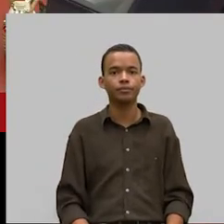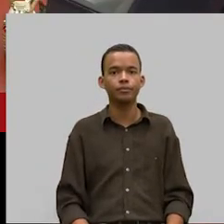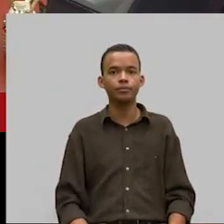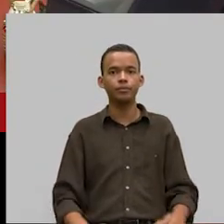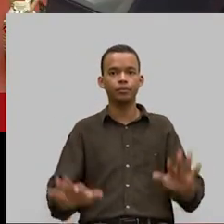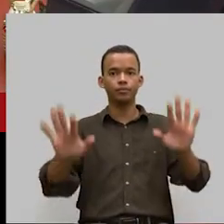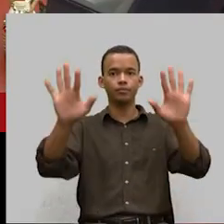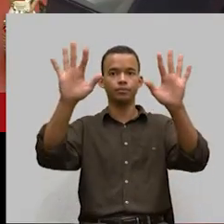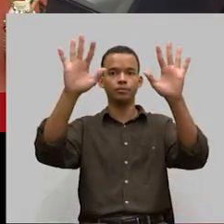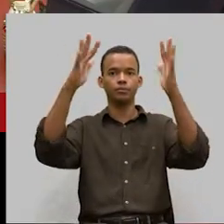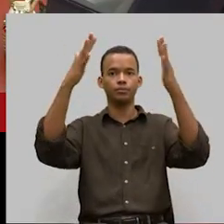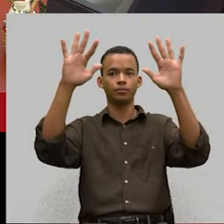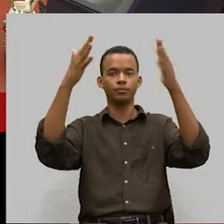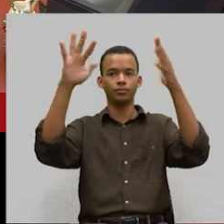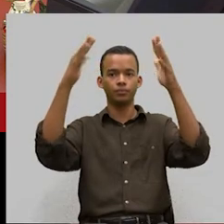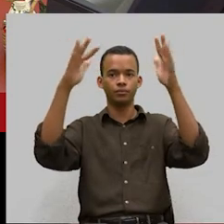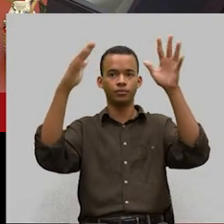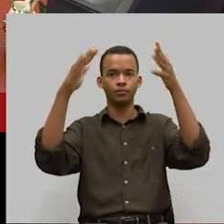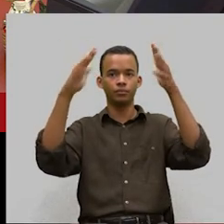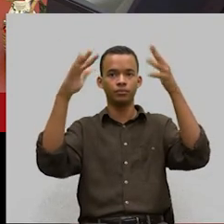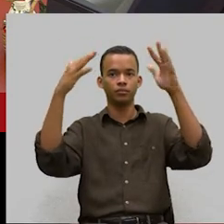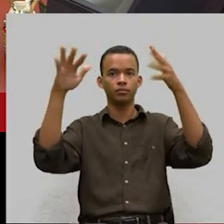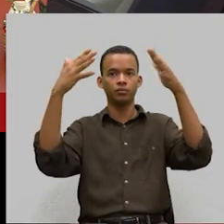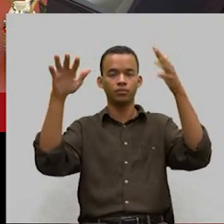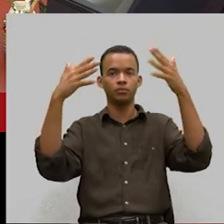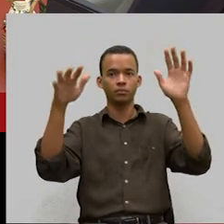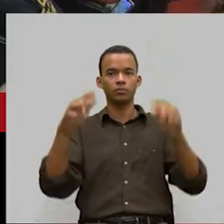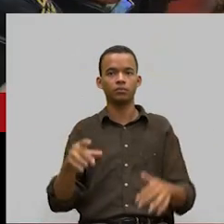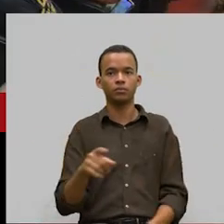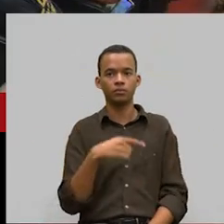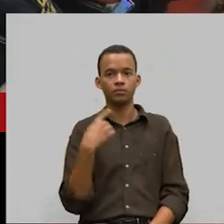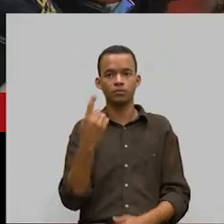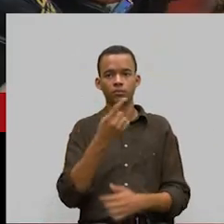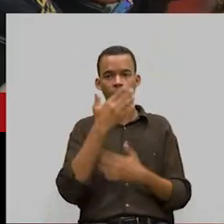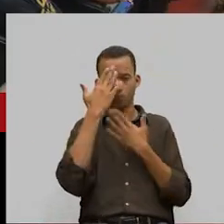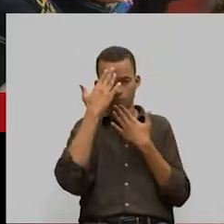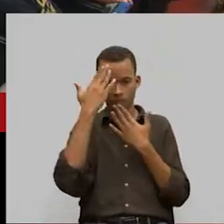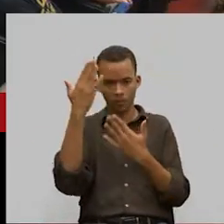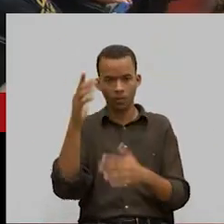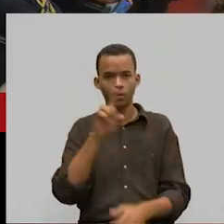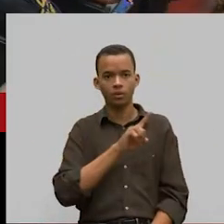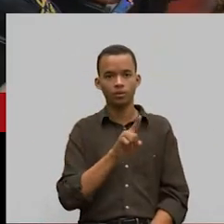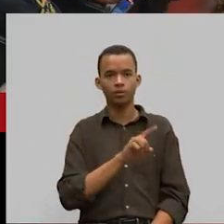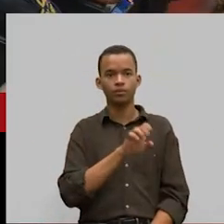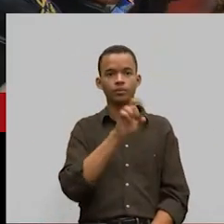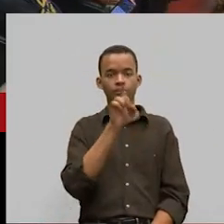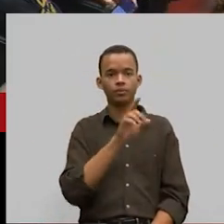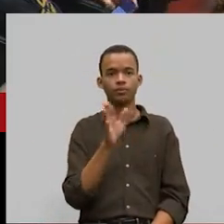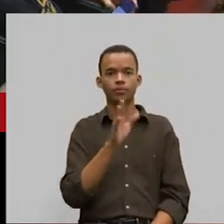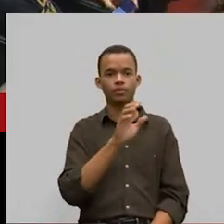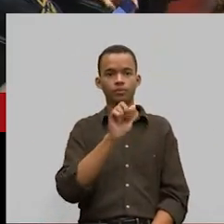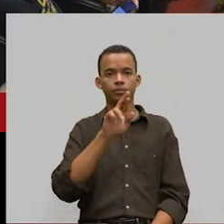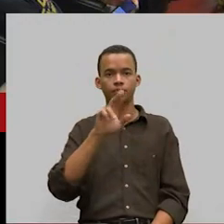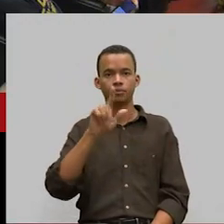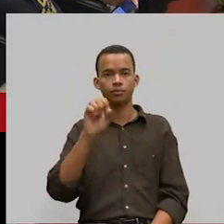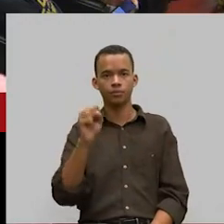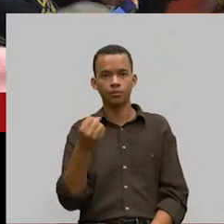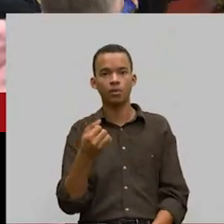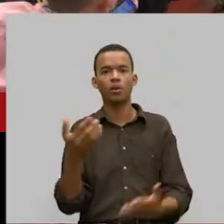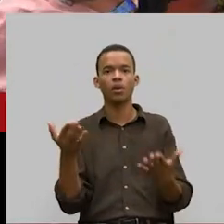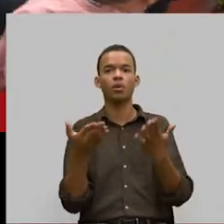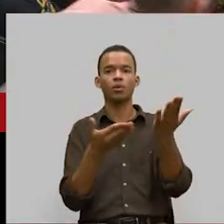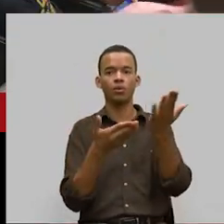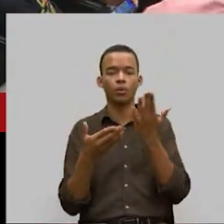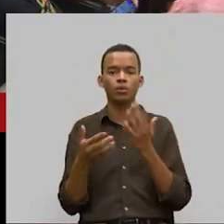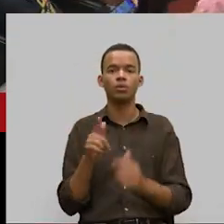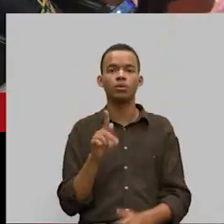obrigado nós que te agradecemos Zé Carlos Eu quero chamar agora o Geraldo da Efa